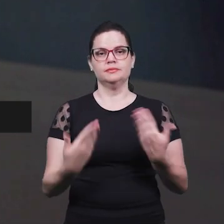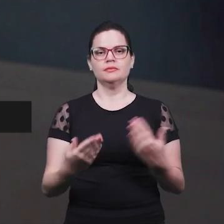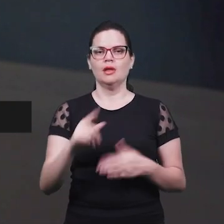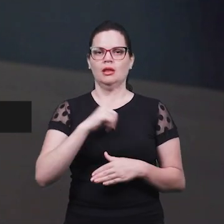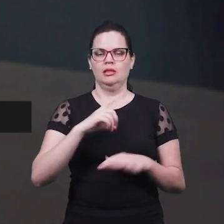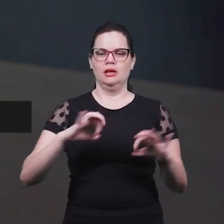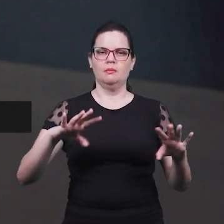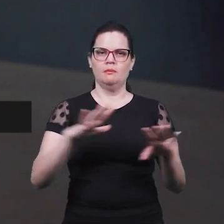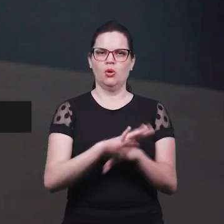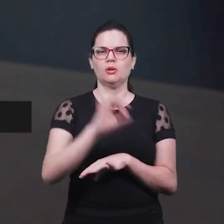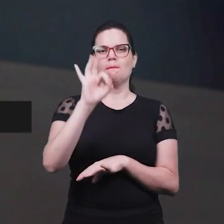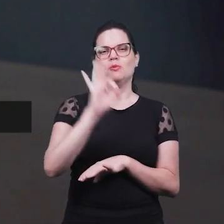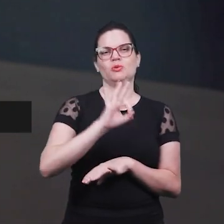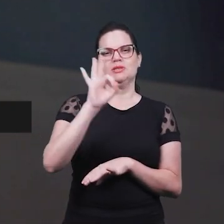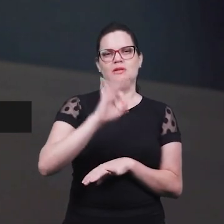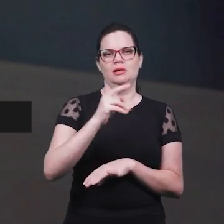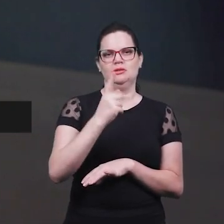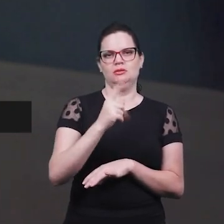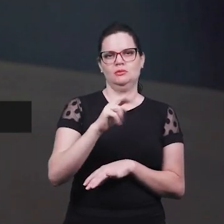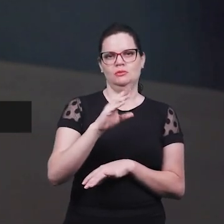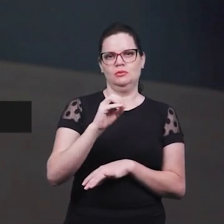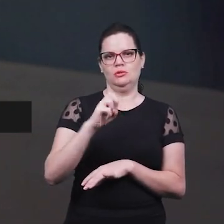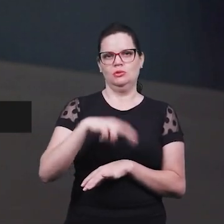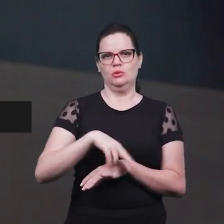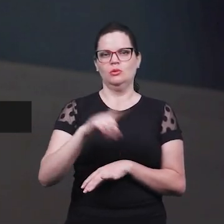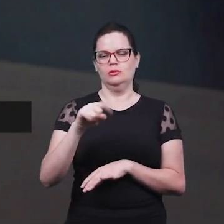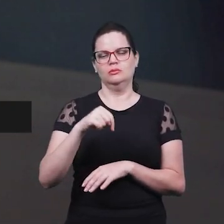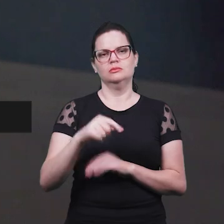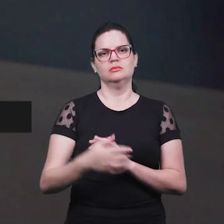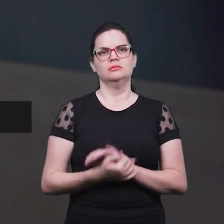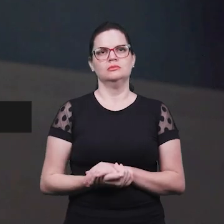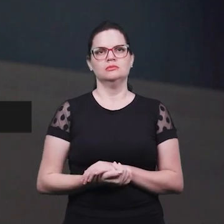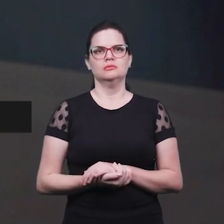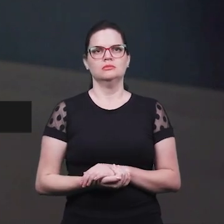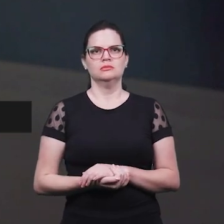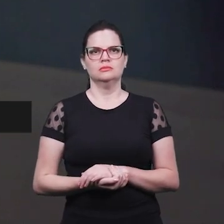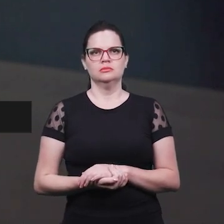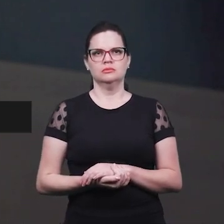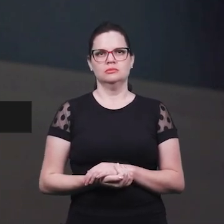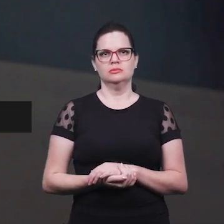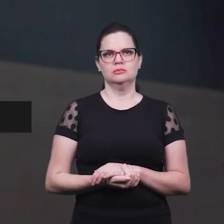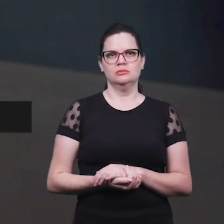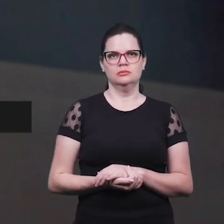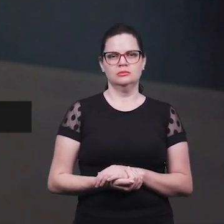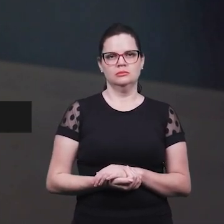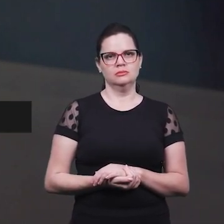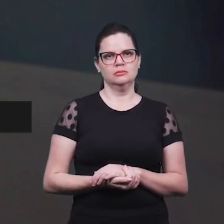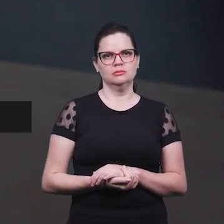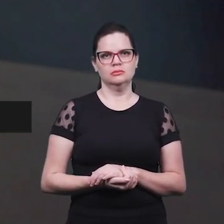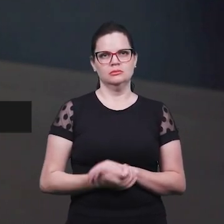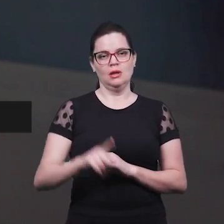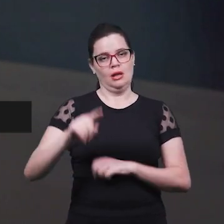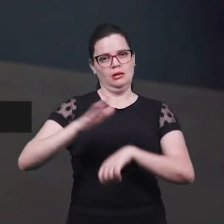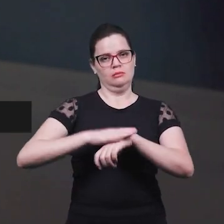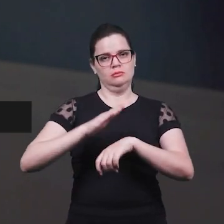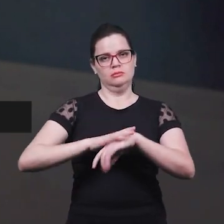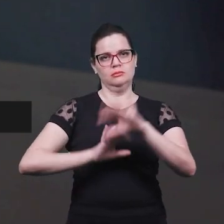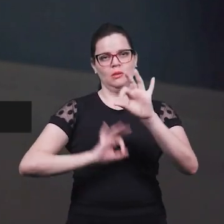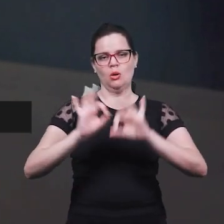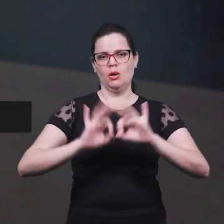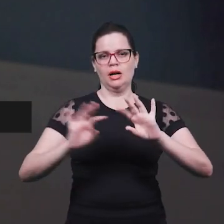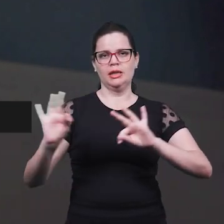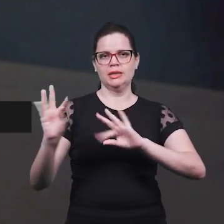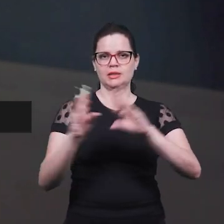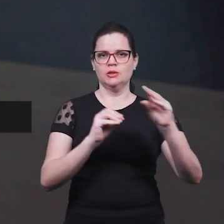né, que é o Comitê de Política Monetária. E é ela que organiza toda a renda